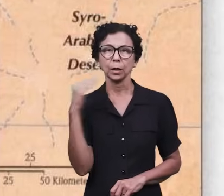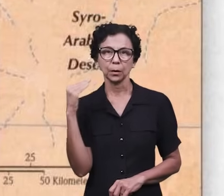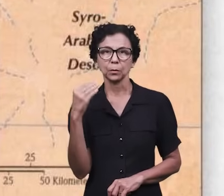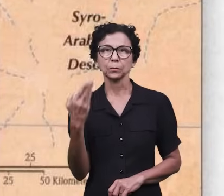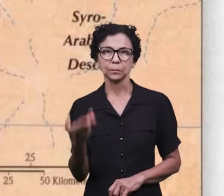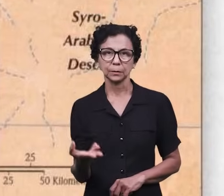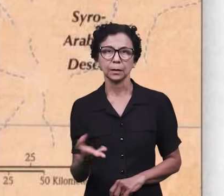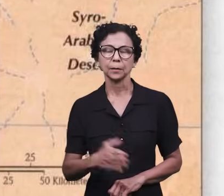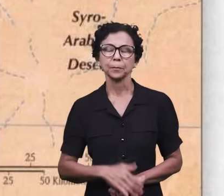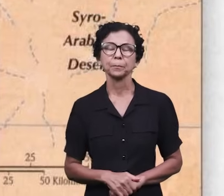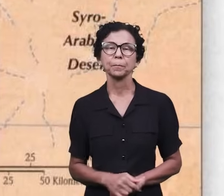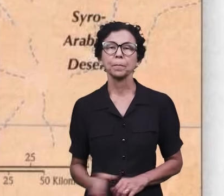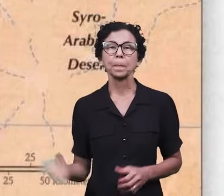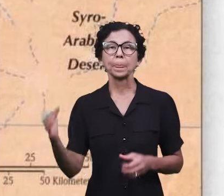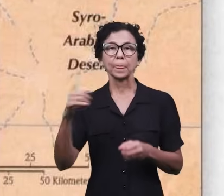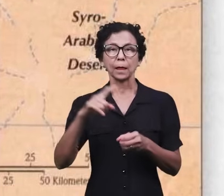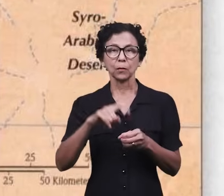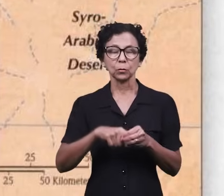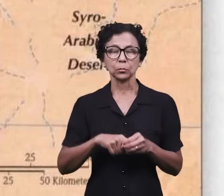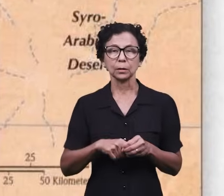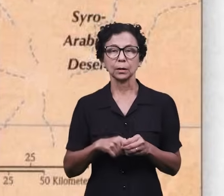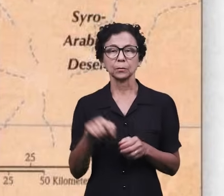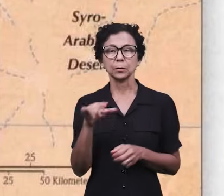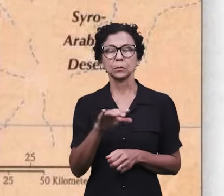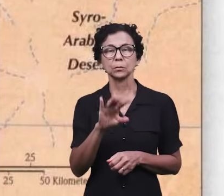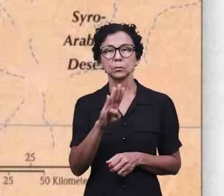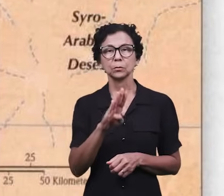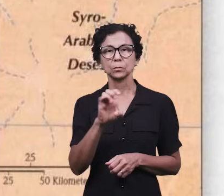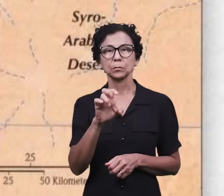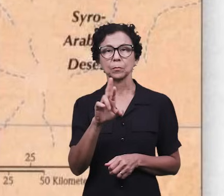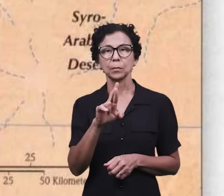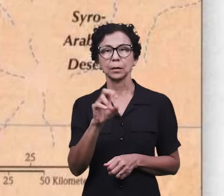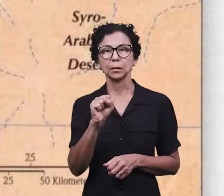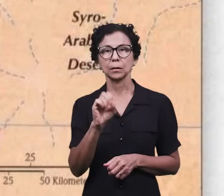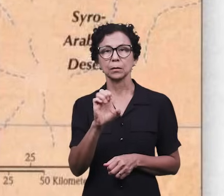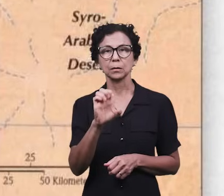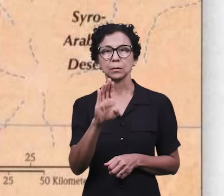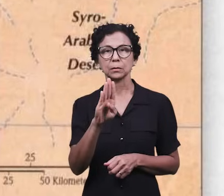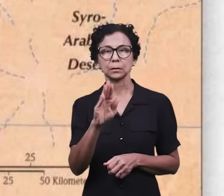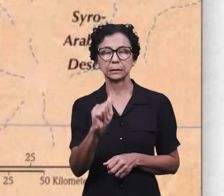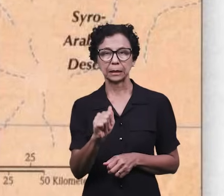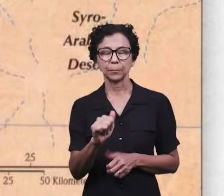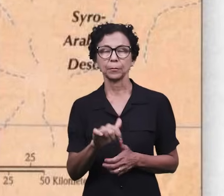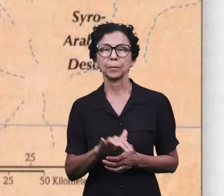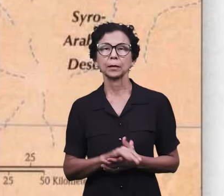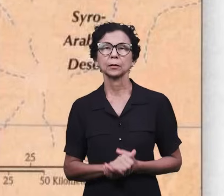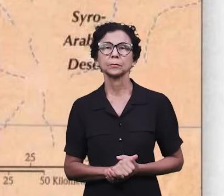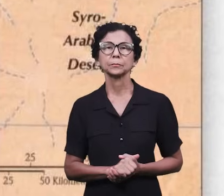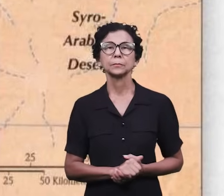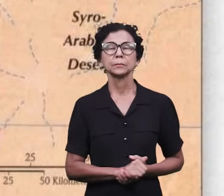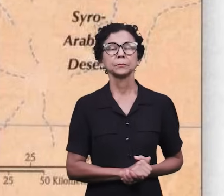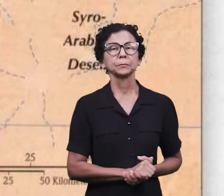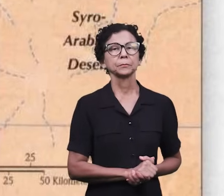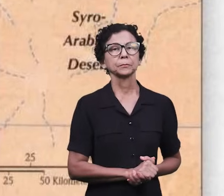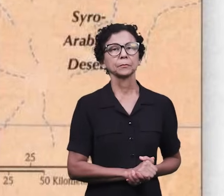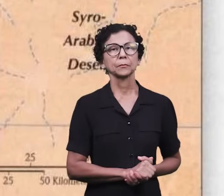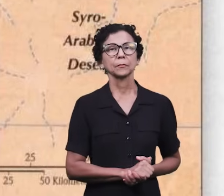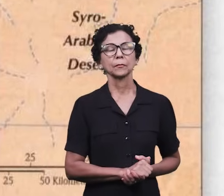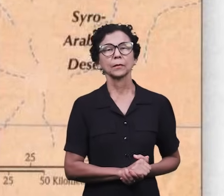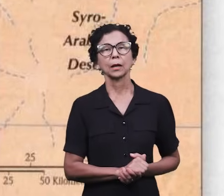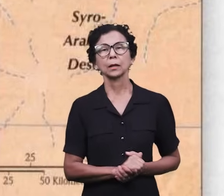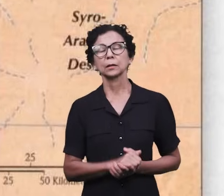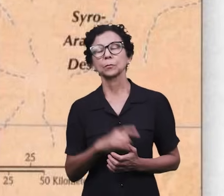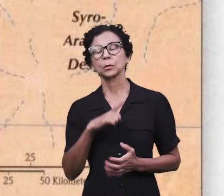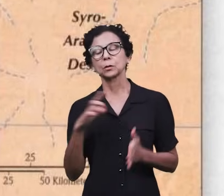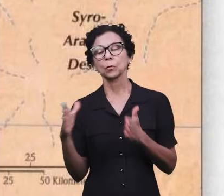dá um salto no tempo e vai até a morte de Sara. Falamos aqui que tinha habitação em Berseba e tinha habitação